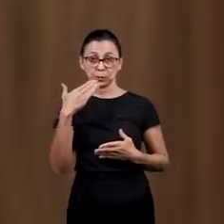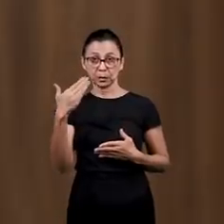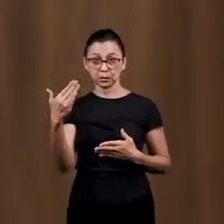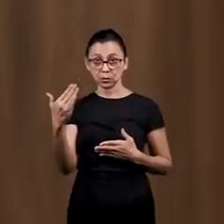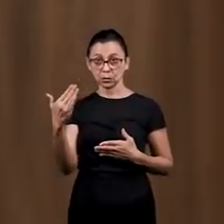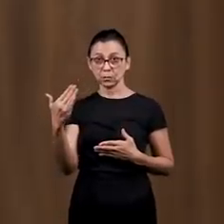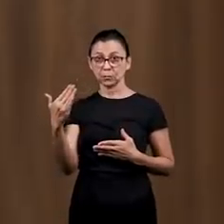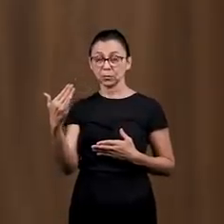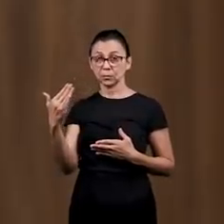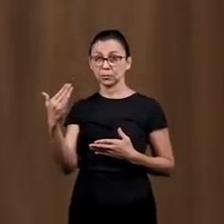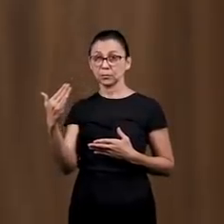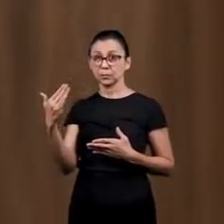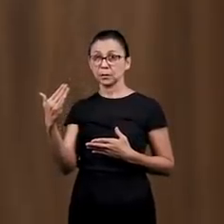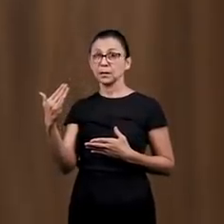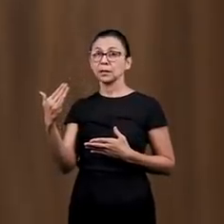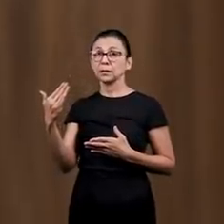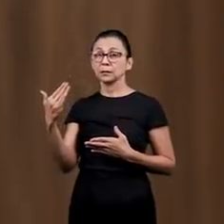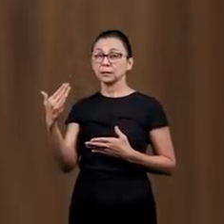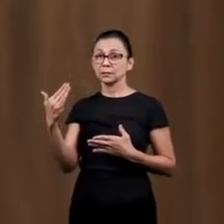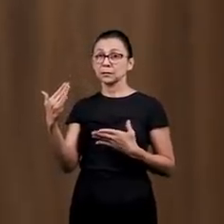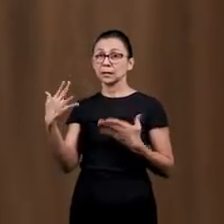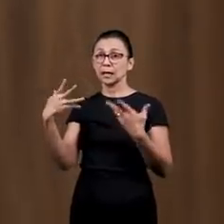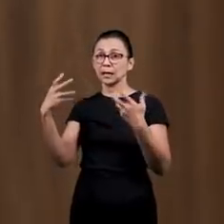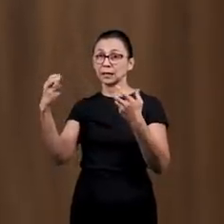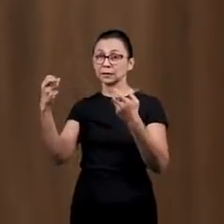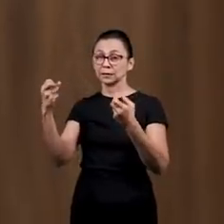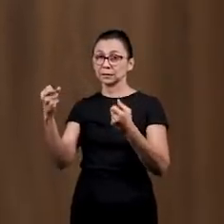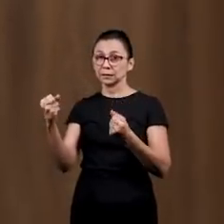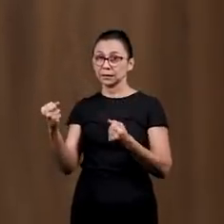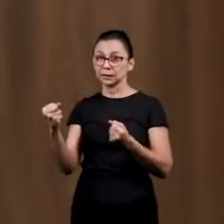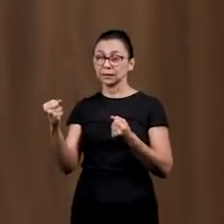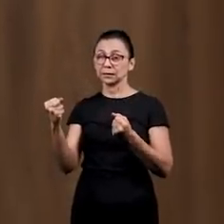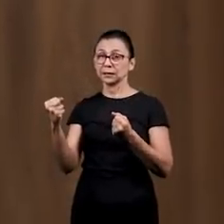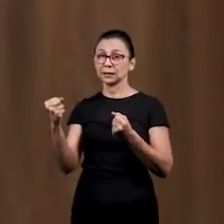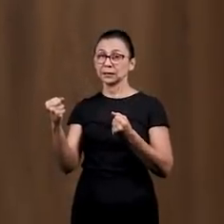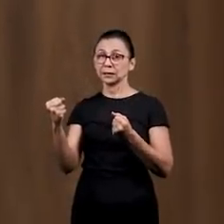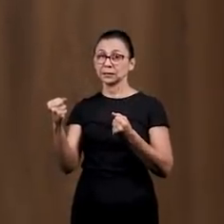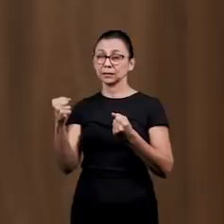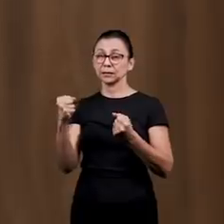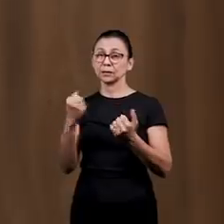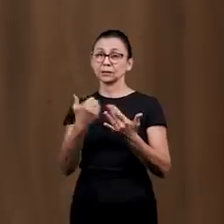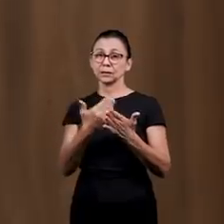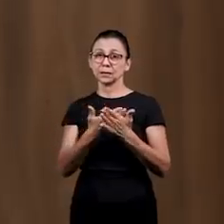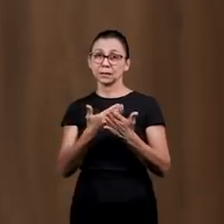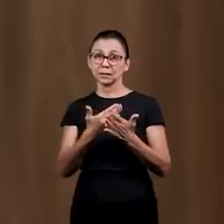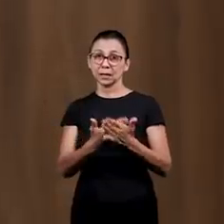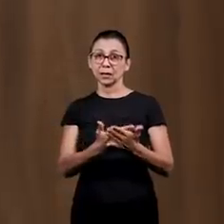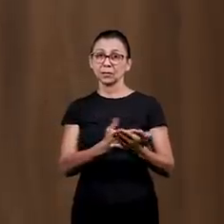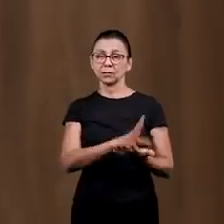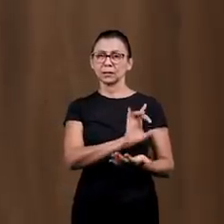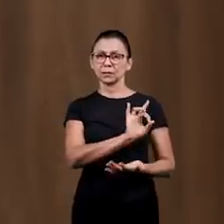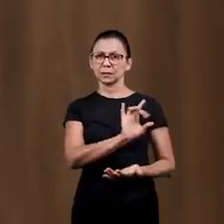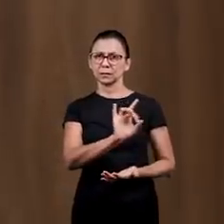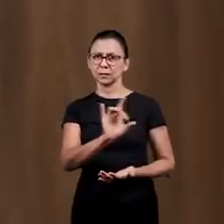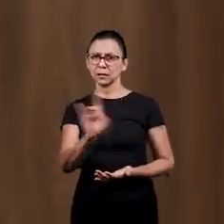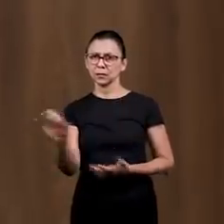aceita diante de ti, abençoa cada um dos intermediários, cada vida que assistiu